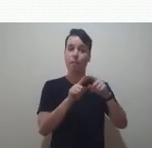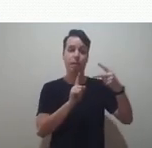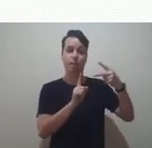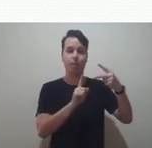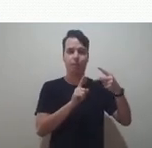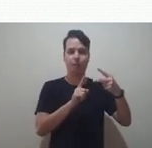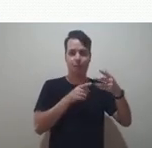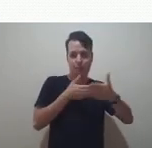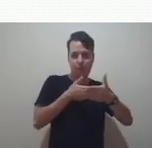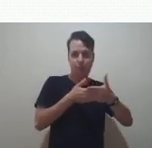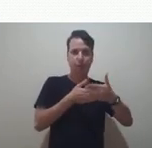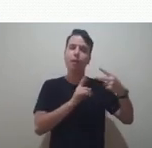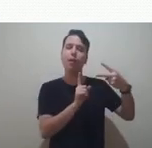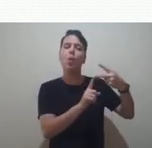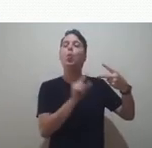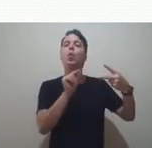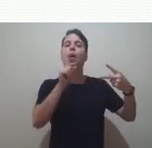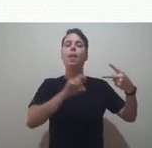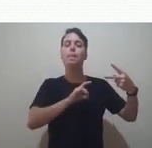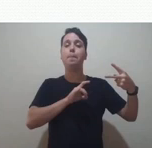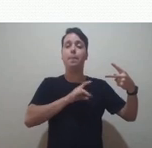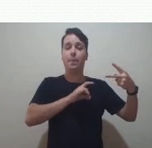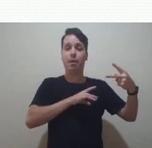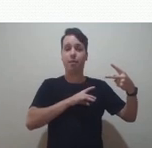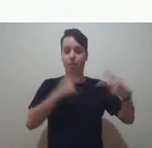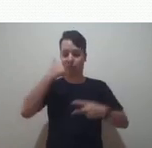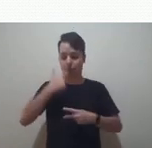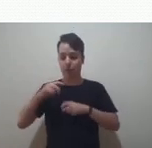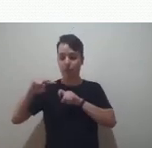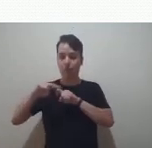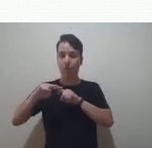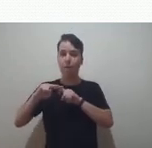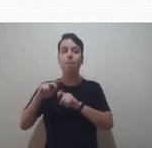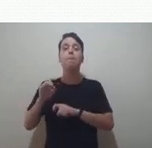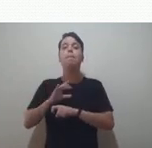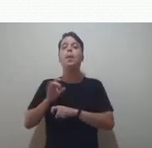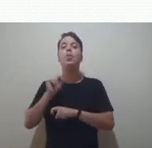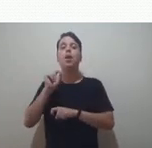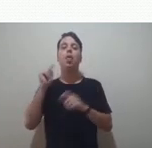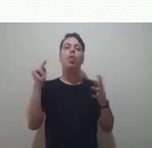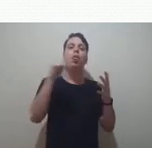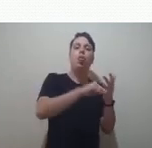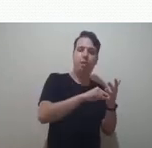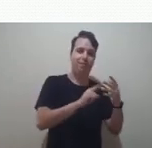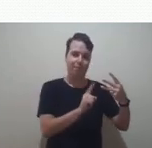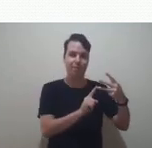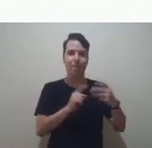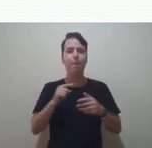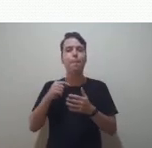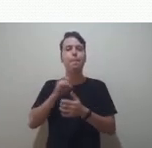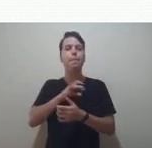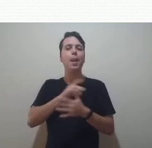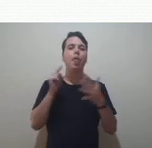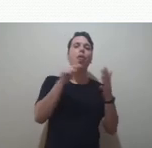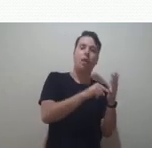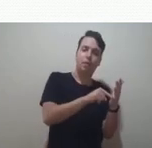E também um outro obstáculo muito importante é o medo, né? O veterinário ele tem muito medo de